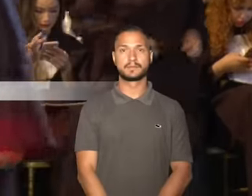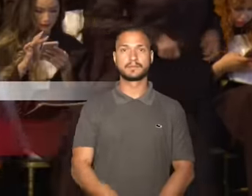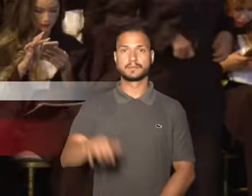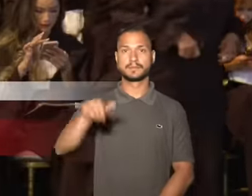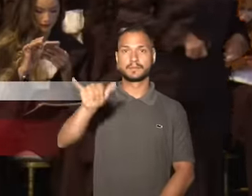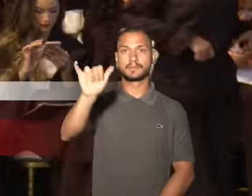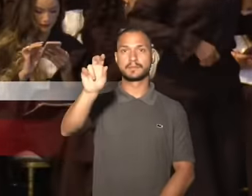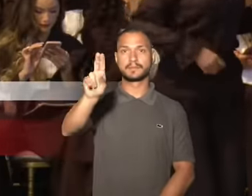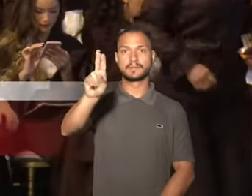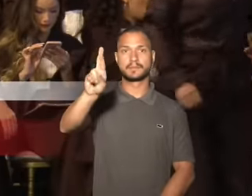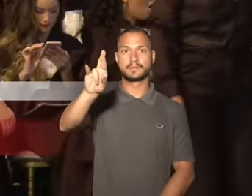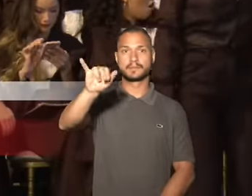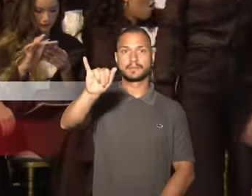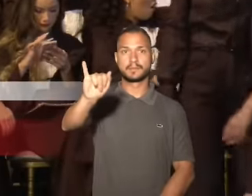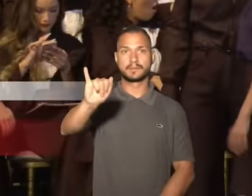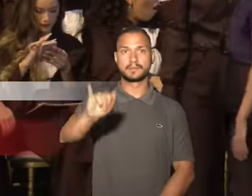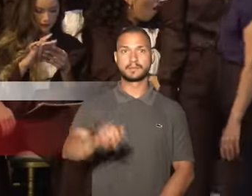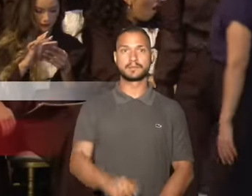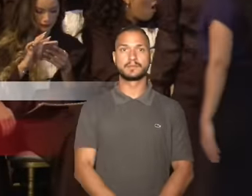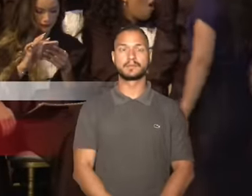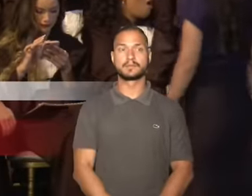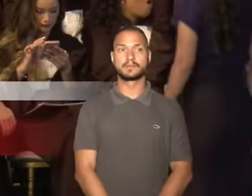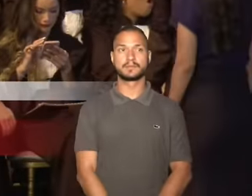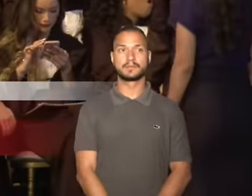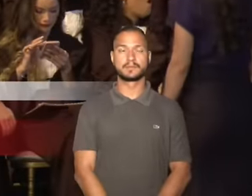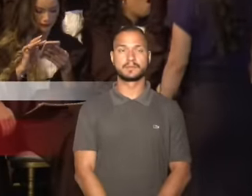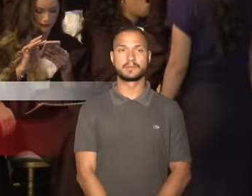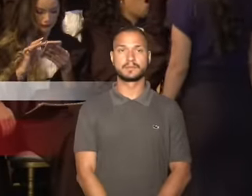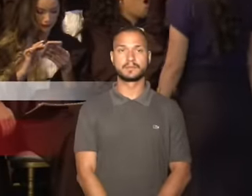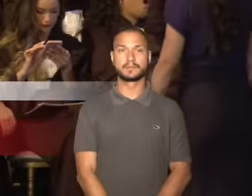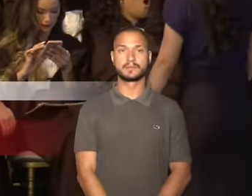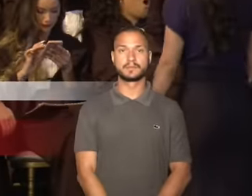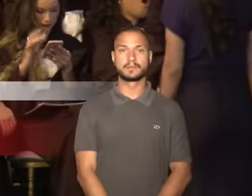Yuri Elias Teixeira Oliveira.